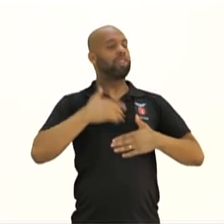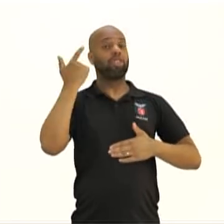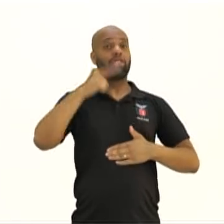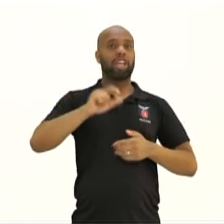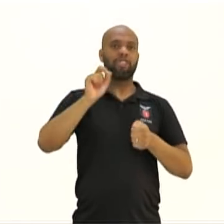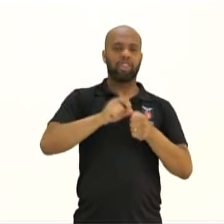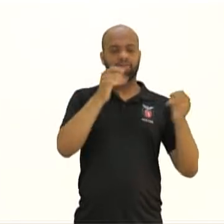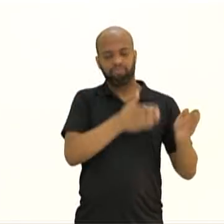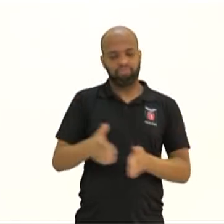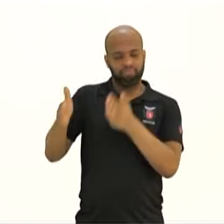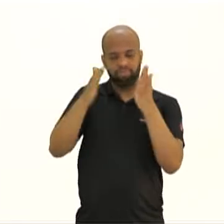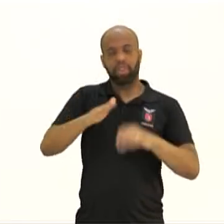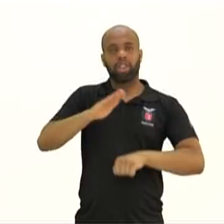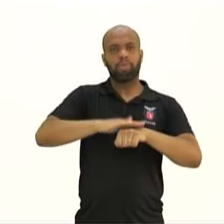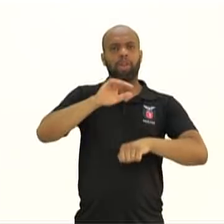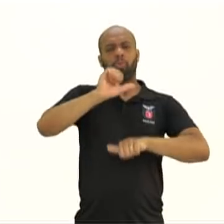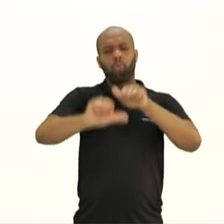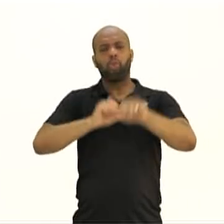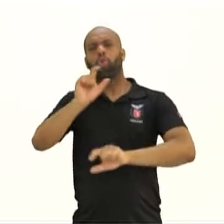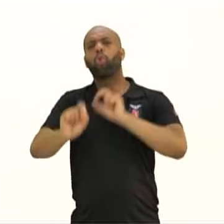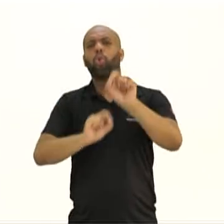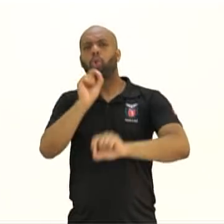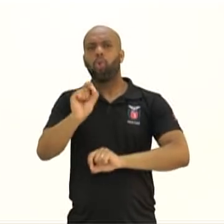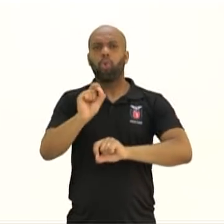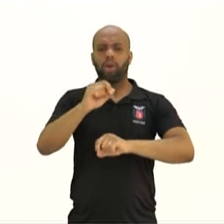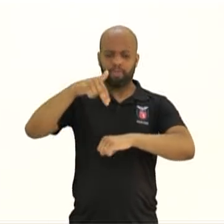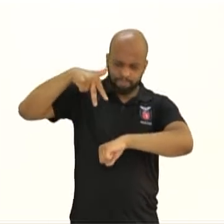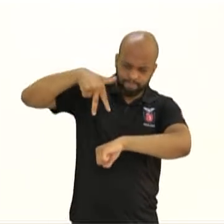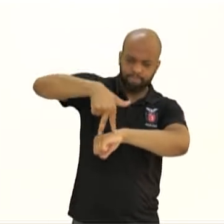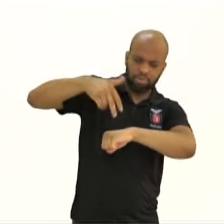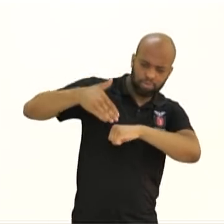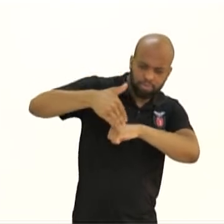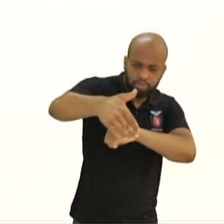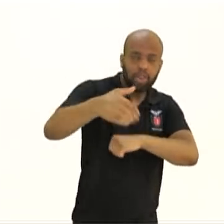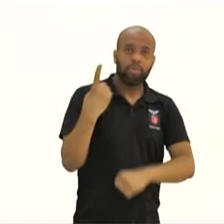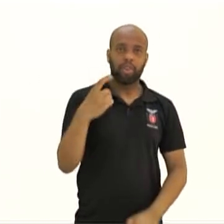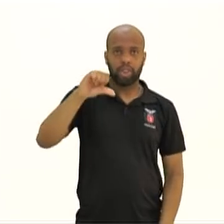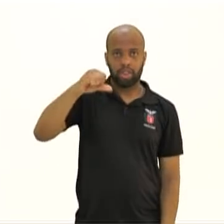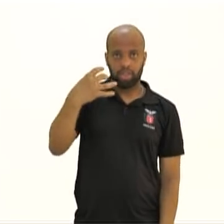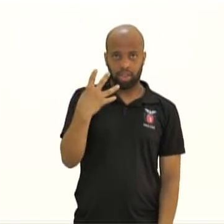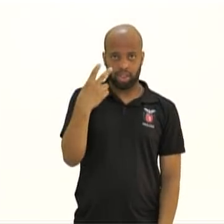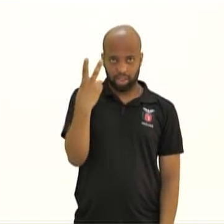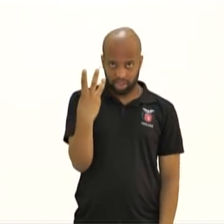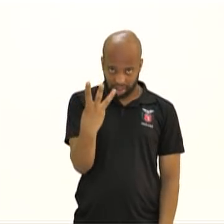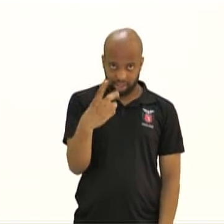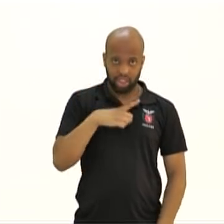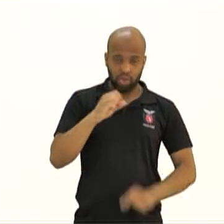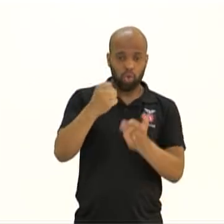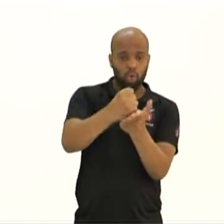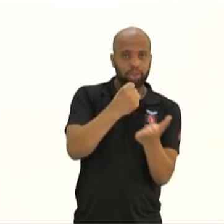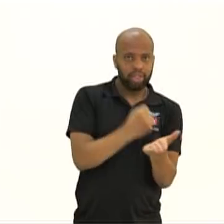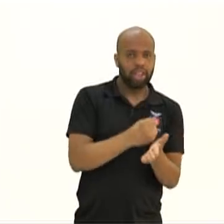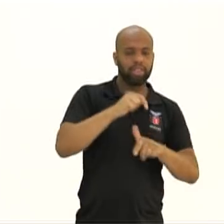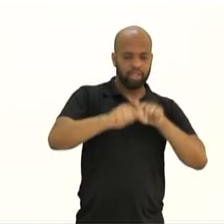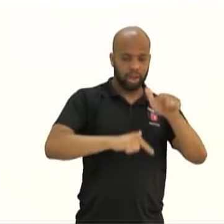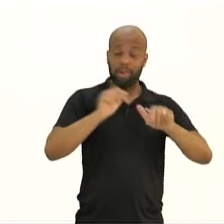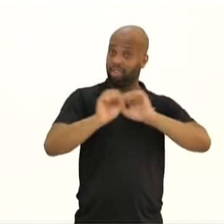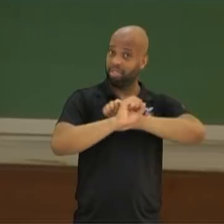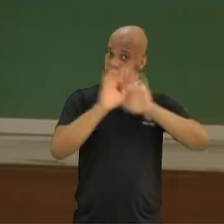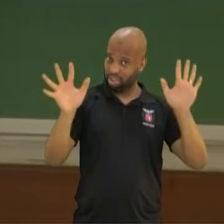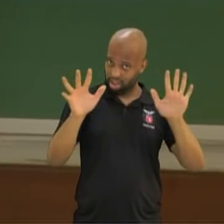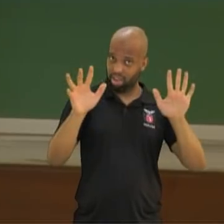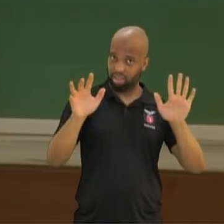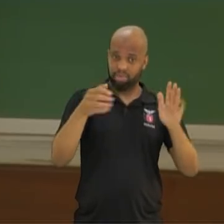essas modificações, principalmente consolidadas a partir de 1943? Um contrato de trabalho claro